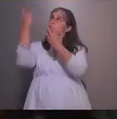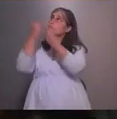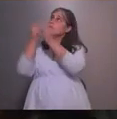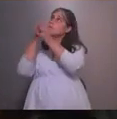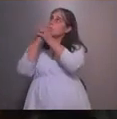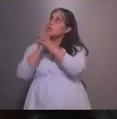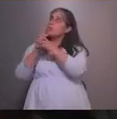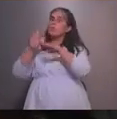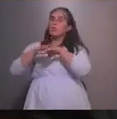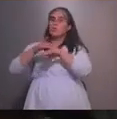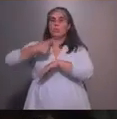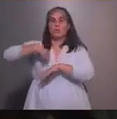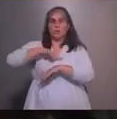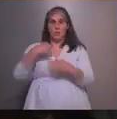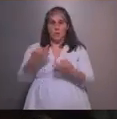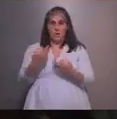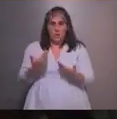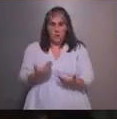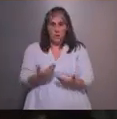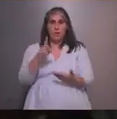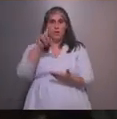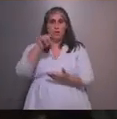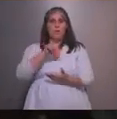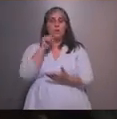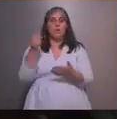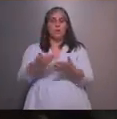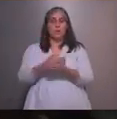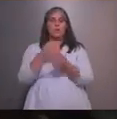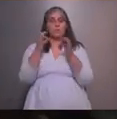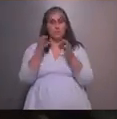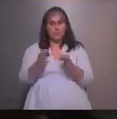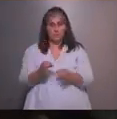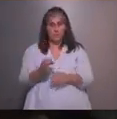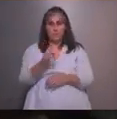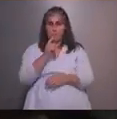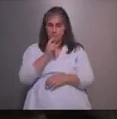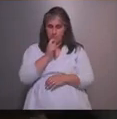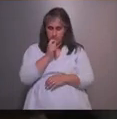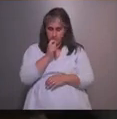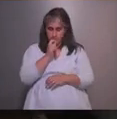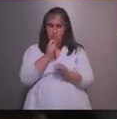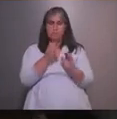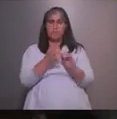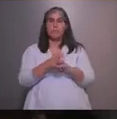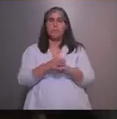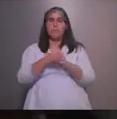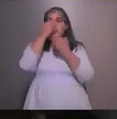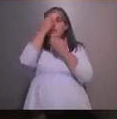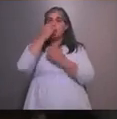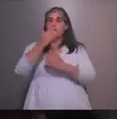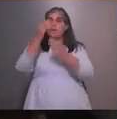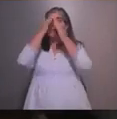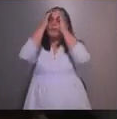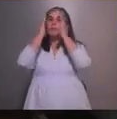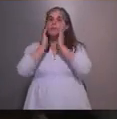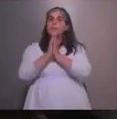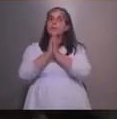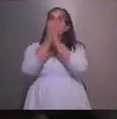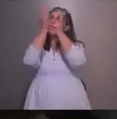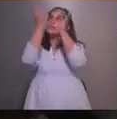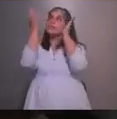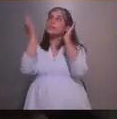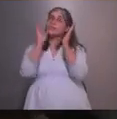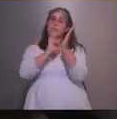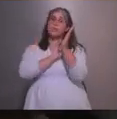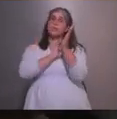nós, pecadores, agora e na hora da nossa morte. Amém. Ave Maria, cheia de graça, o Senhor é